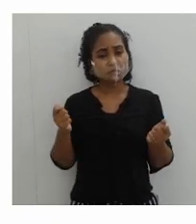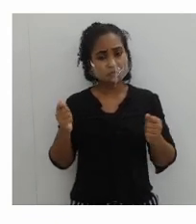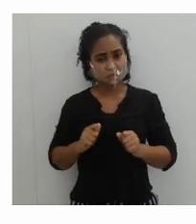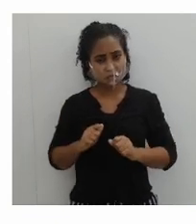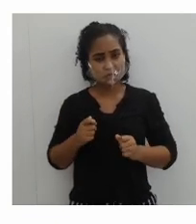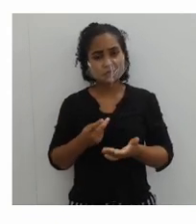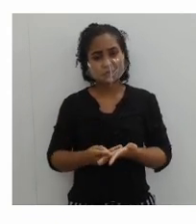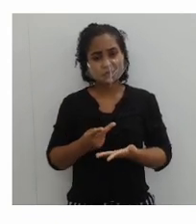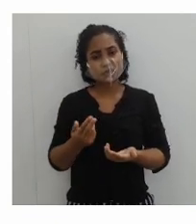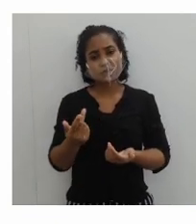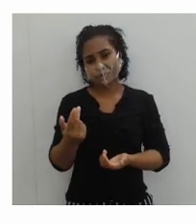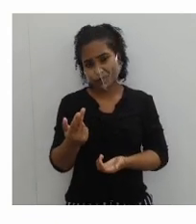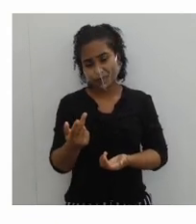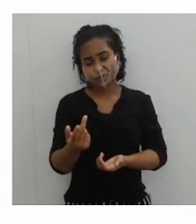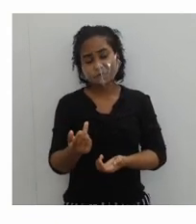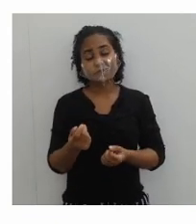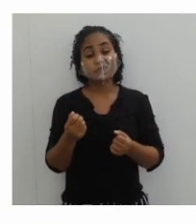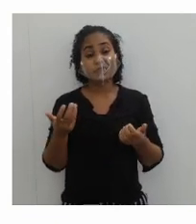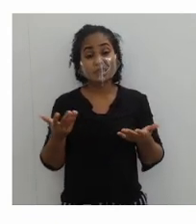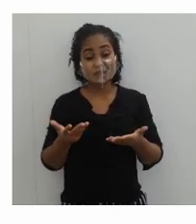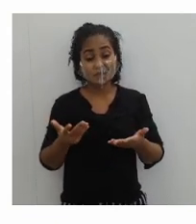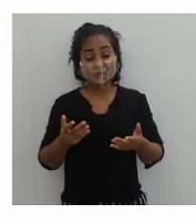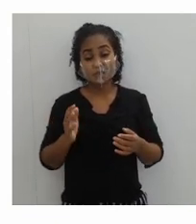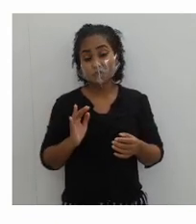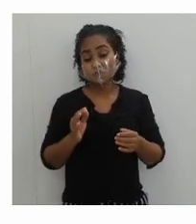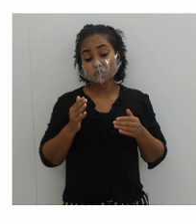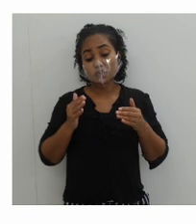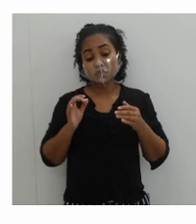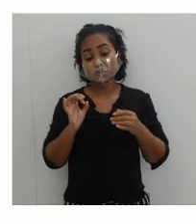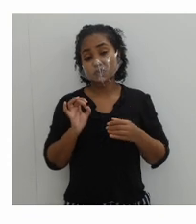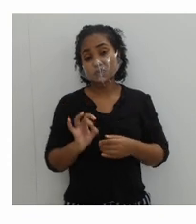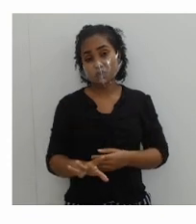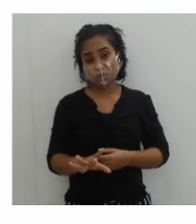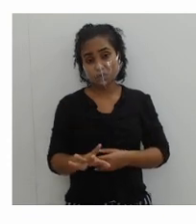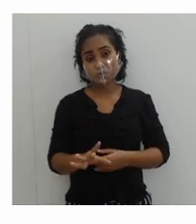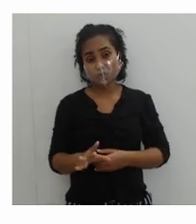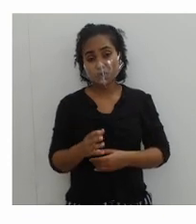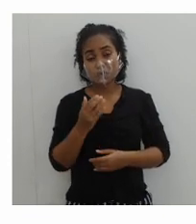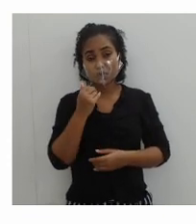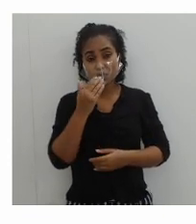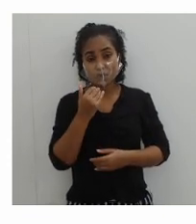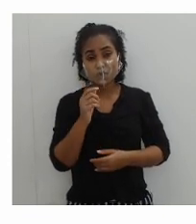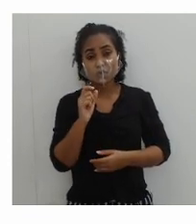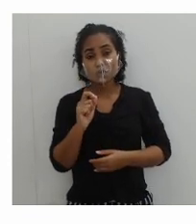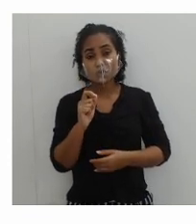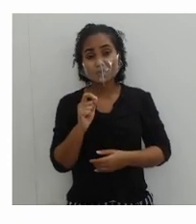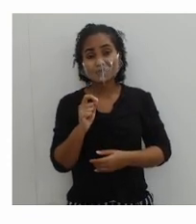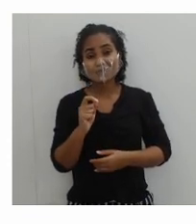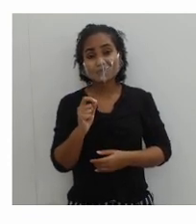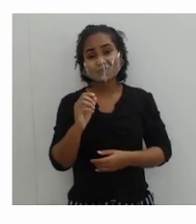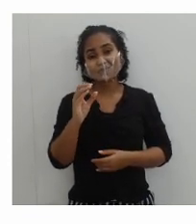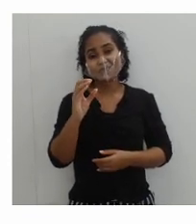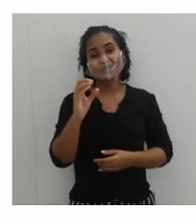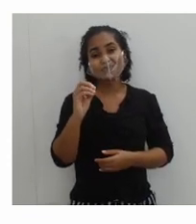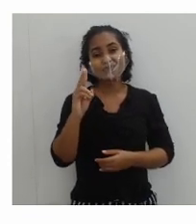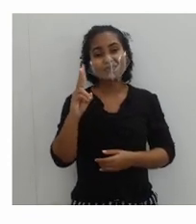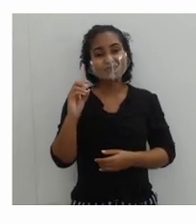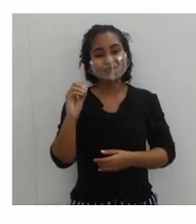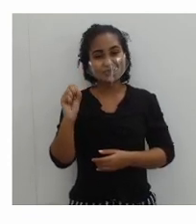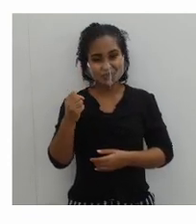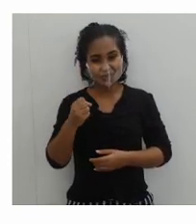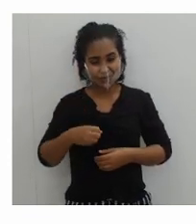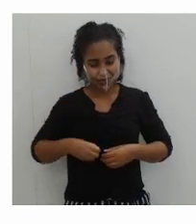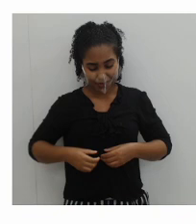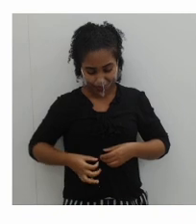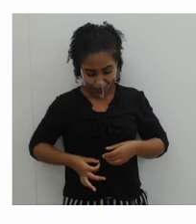pelos mesmos vermes, que agora, em vez de você se alimentar da larva, você se alimenta dos ovos. E esses